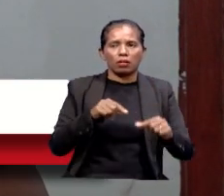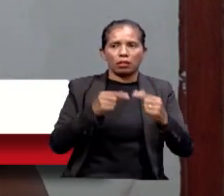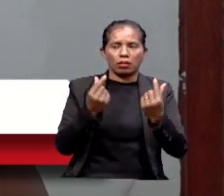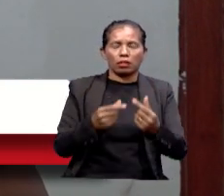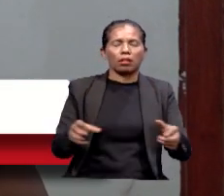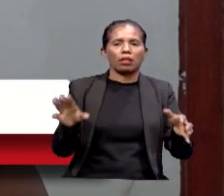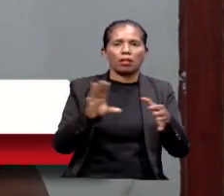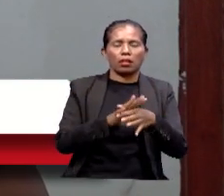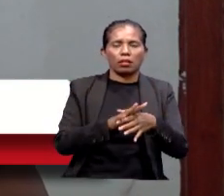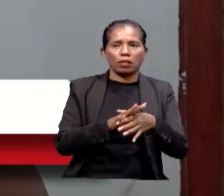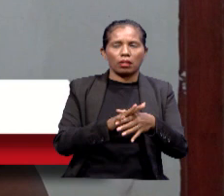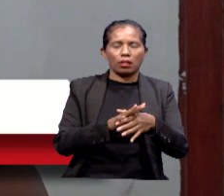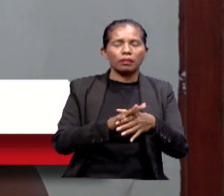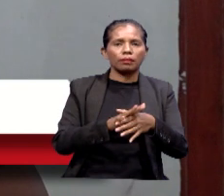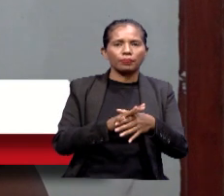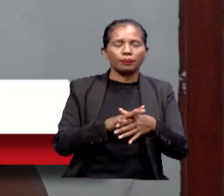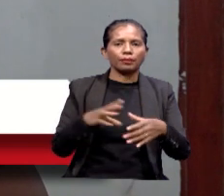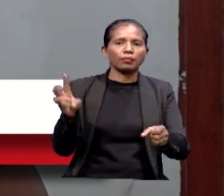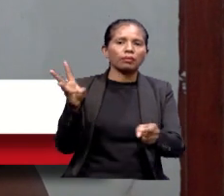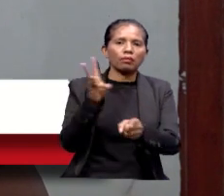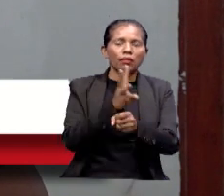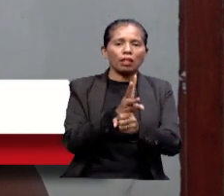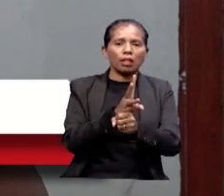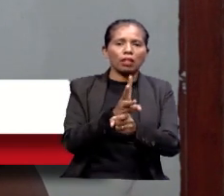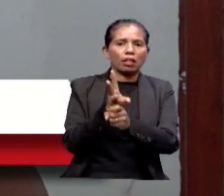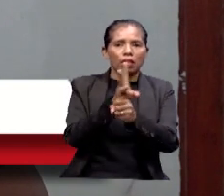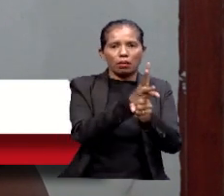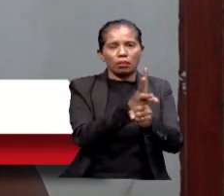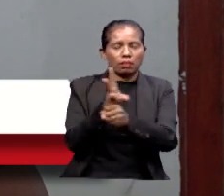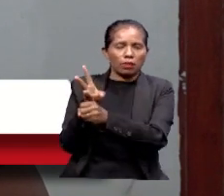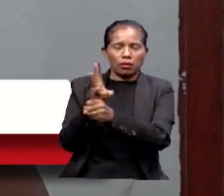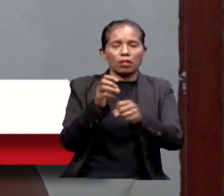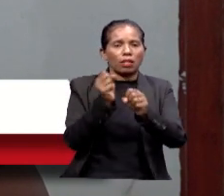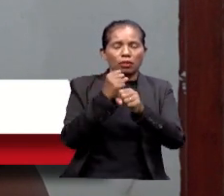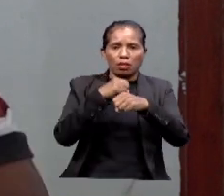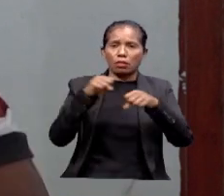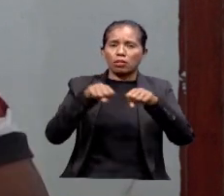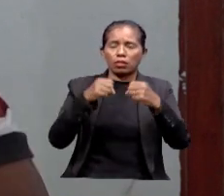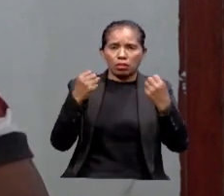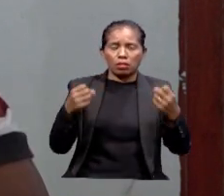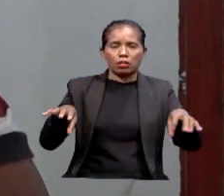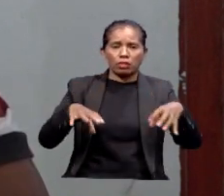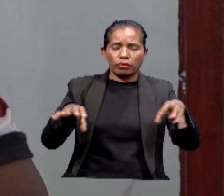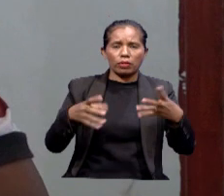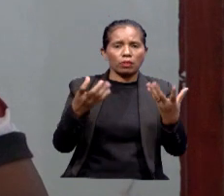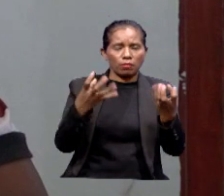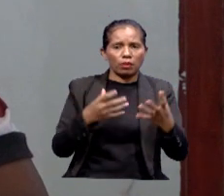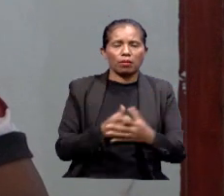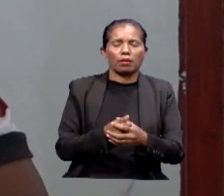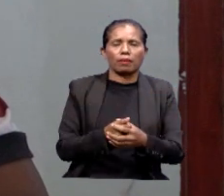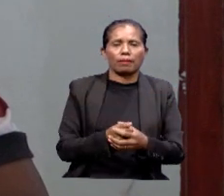bombeiros sira, hal serviço barak tetebes, liliu hansoi ho di angkata ka aning